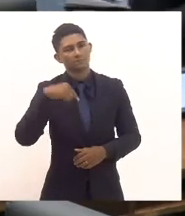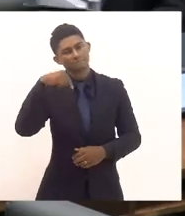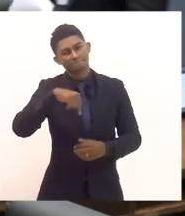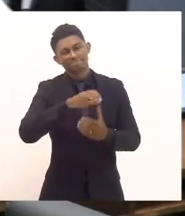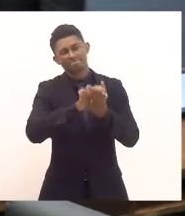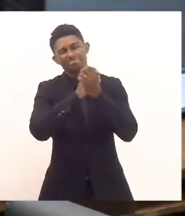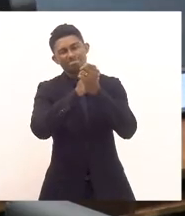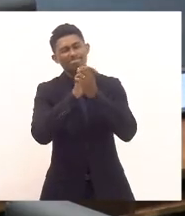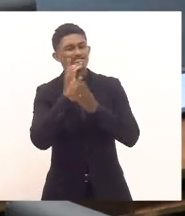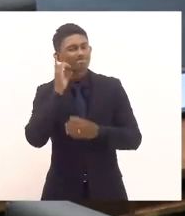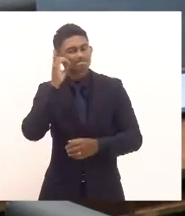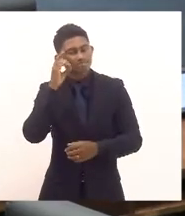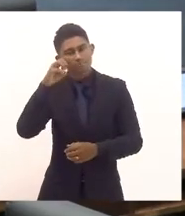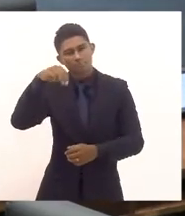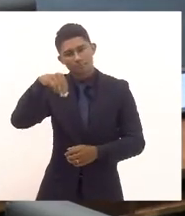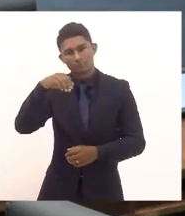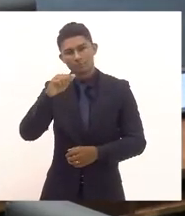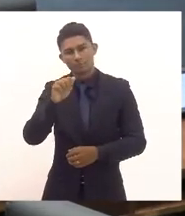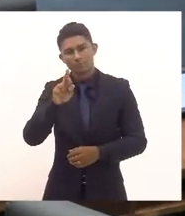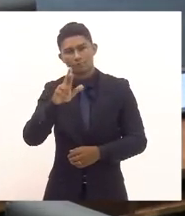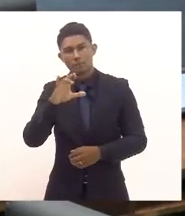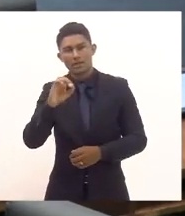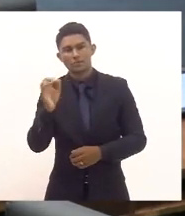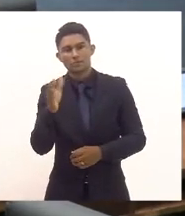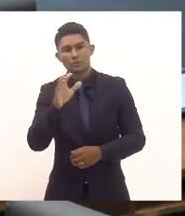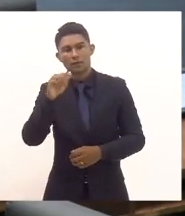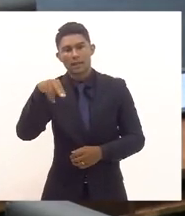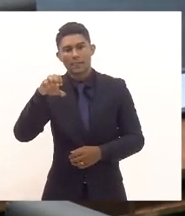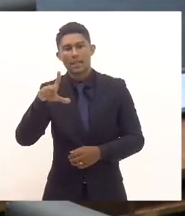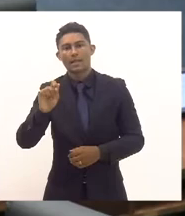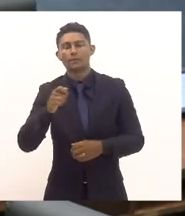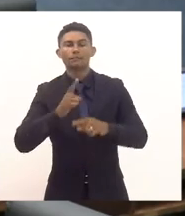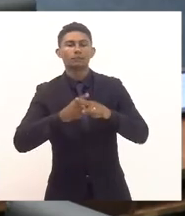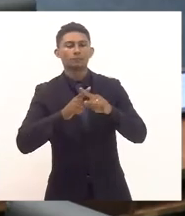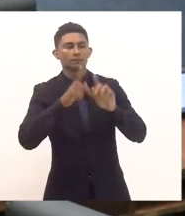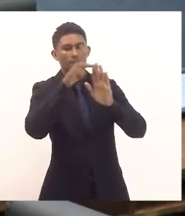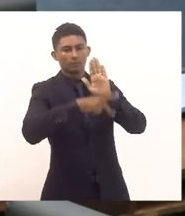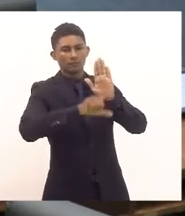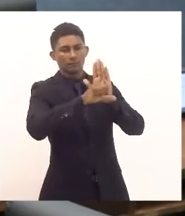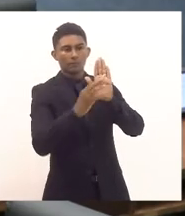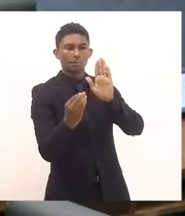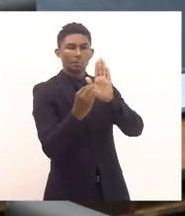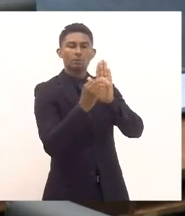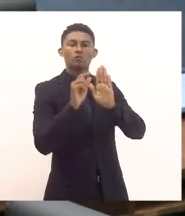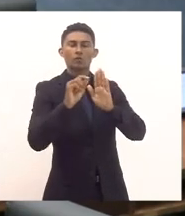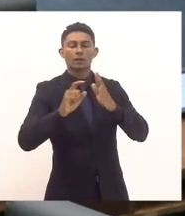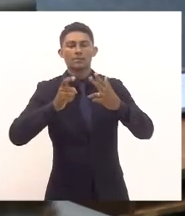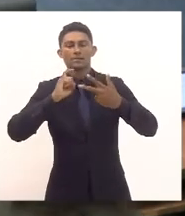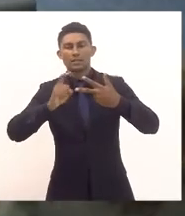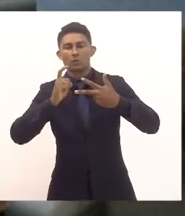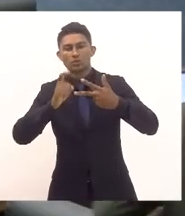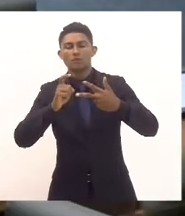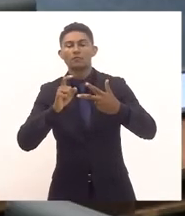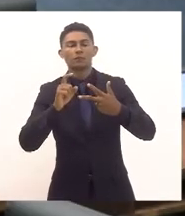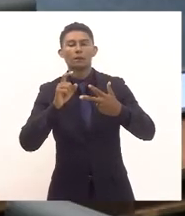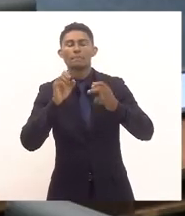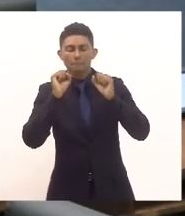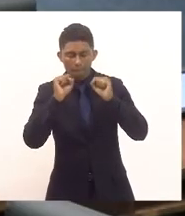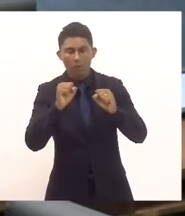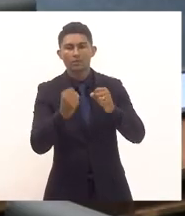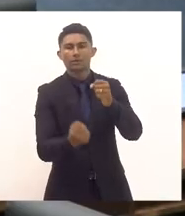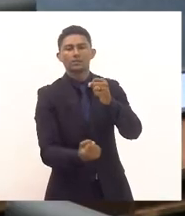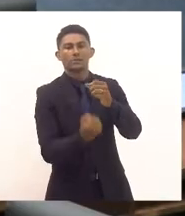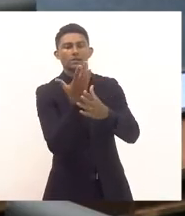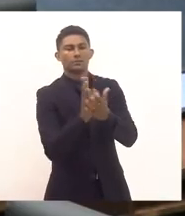deputado mais canela que ele no projeto que prevê a autorização ao poder executivo Estadual a criar centros de referência